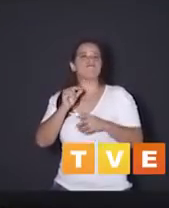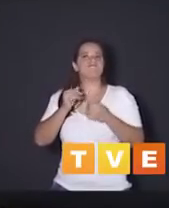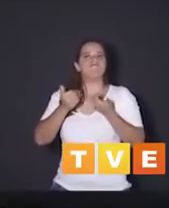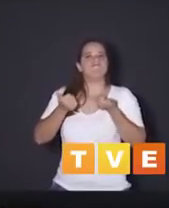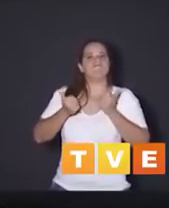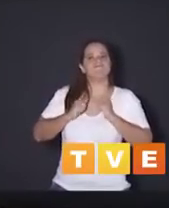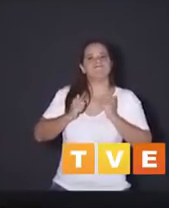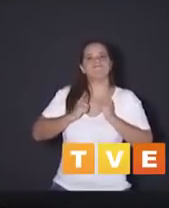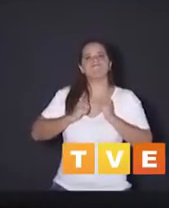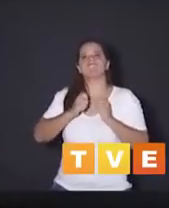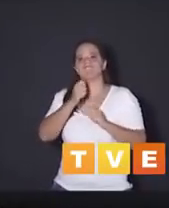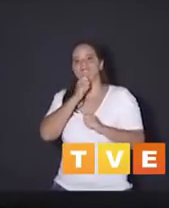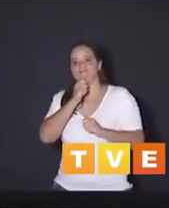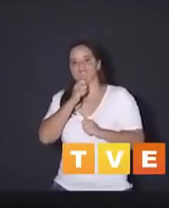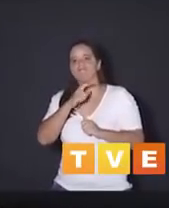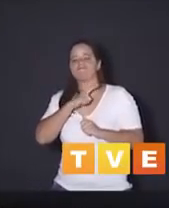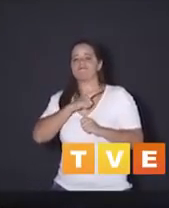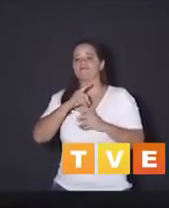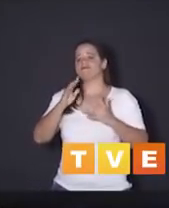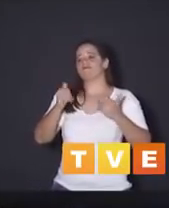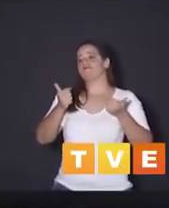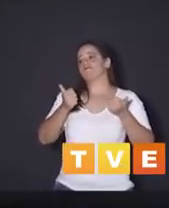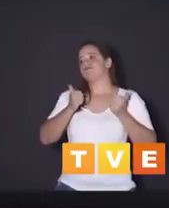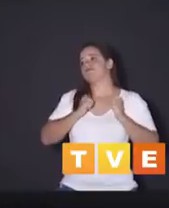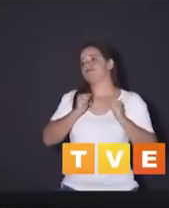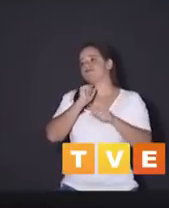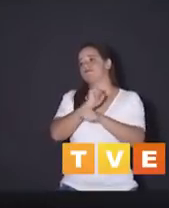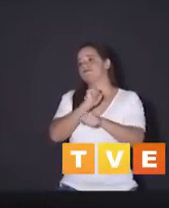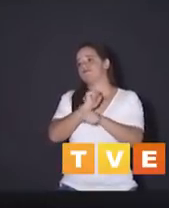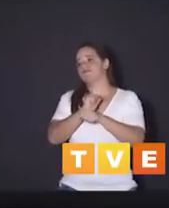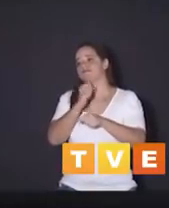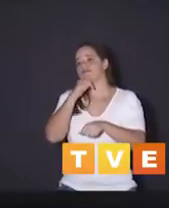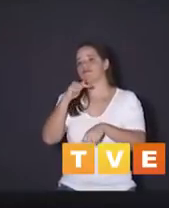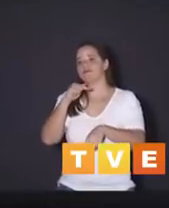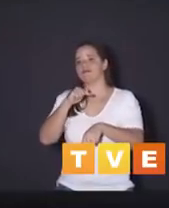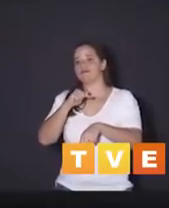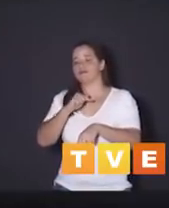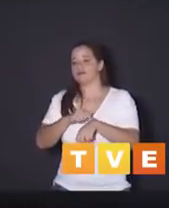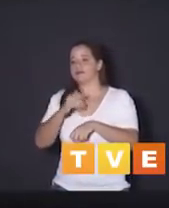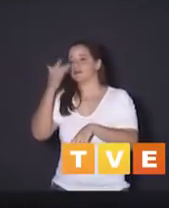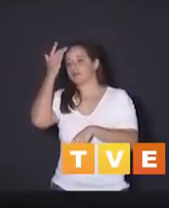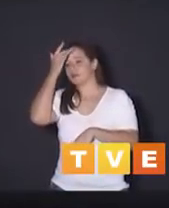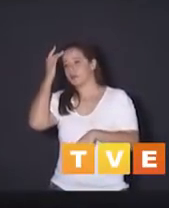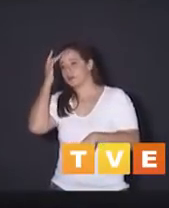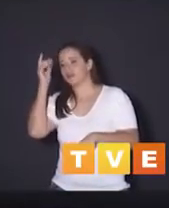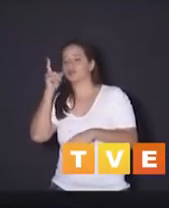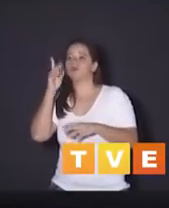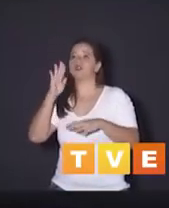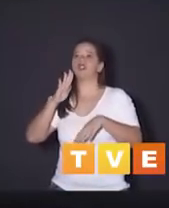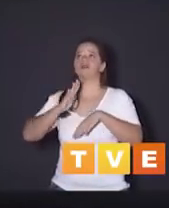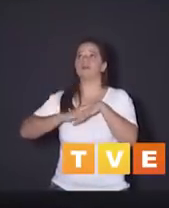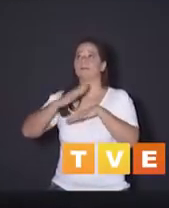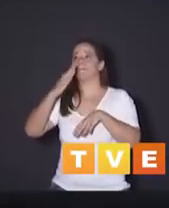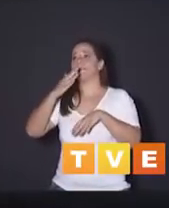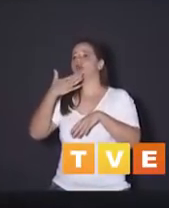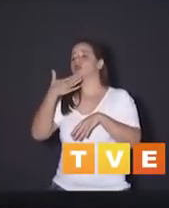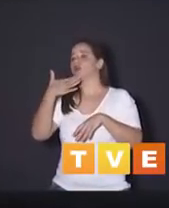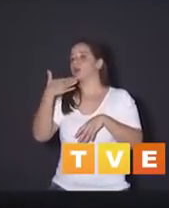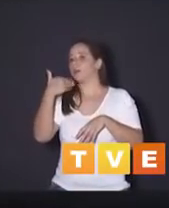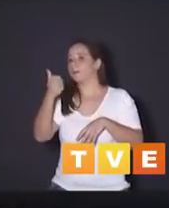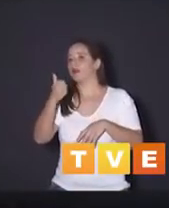que ainda é uma inércia de um tempo e que as coisas estavam mais mas muito melhor